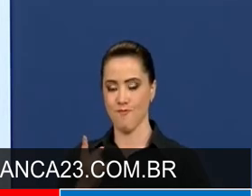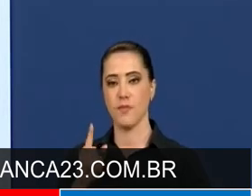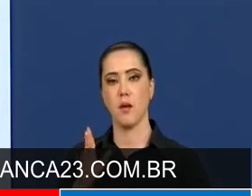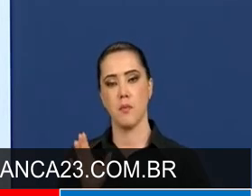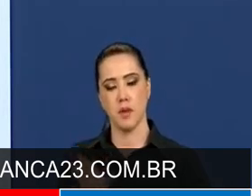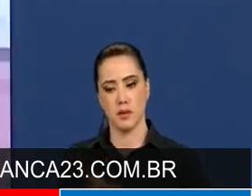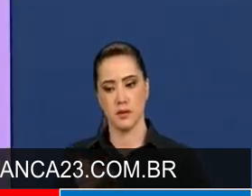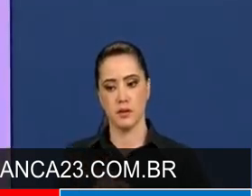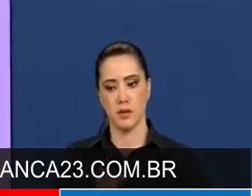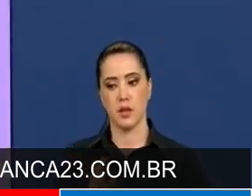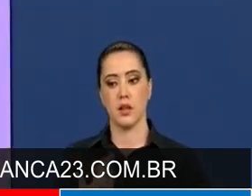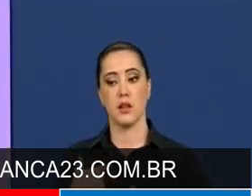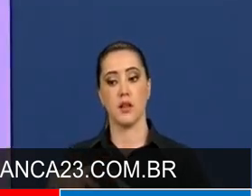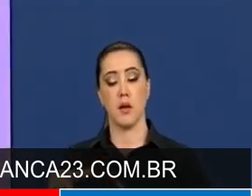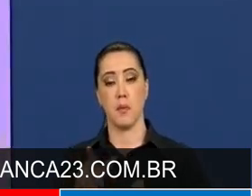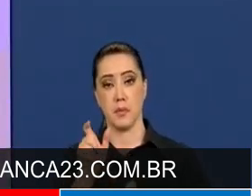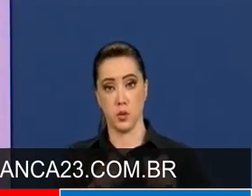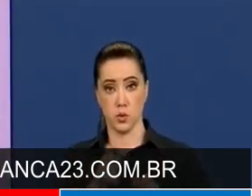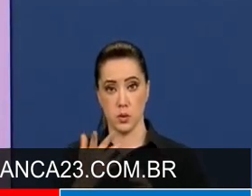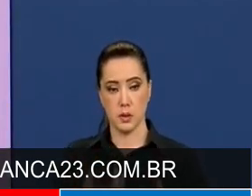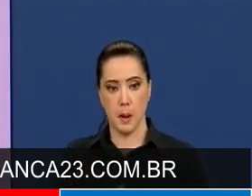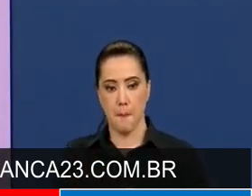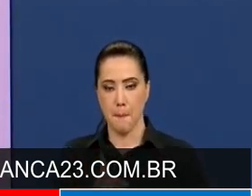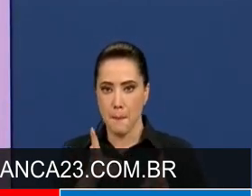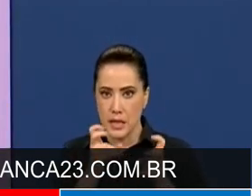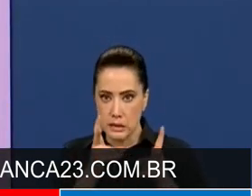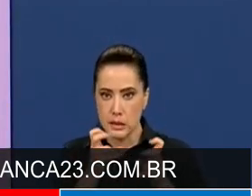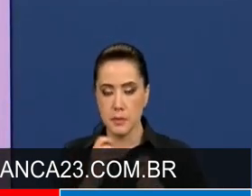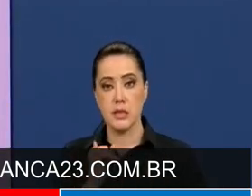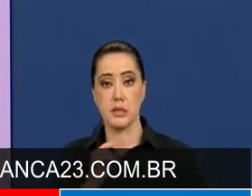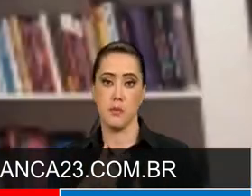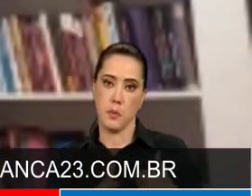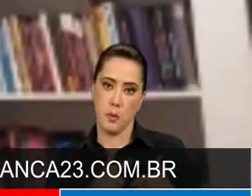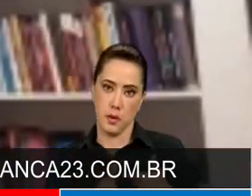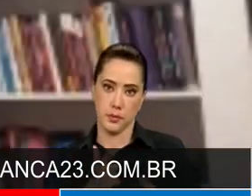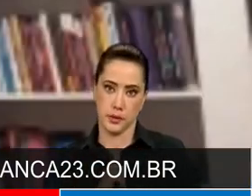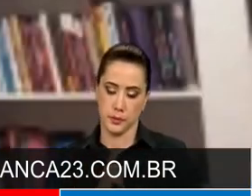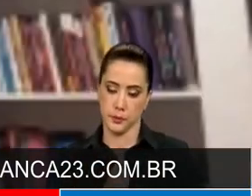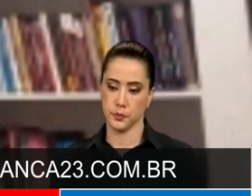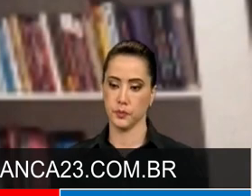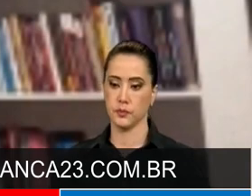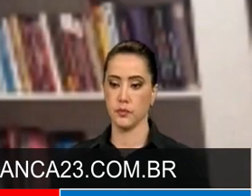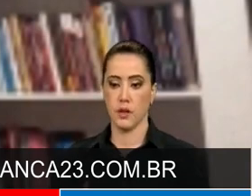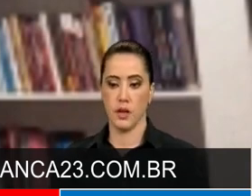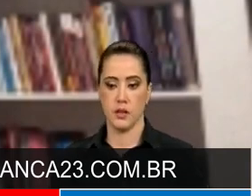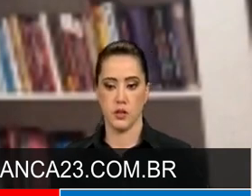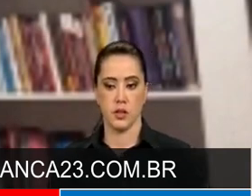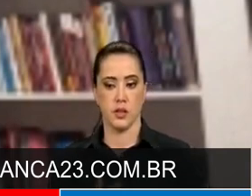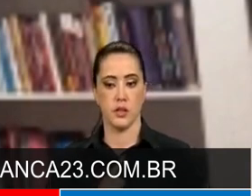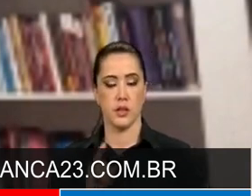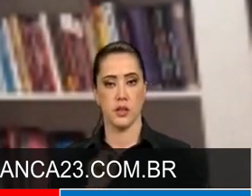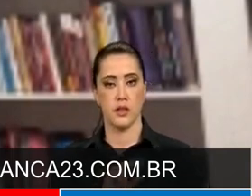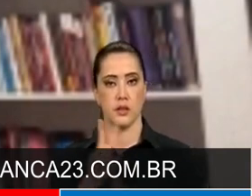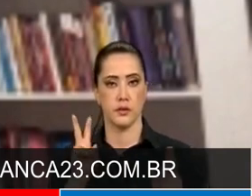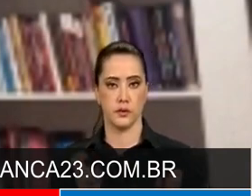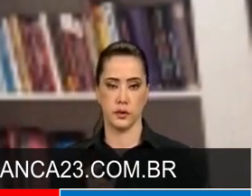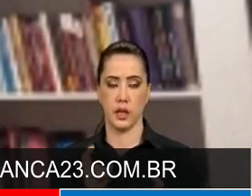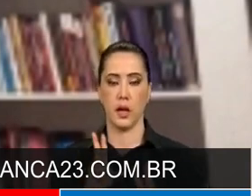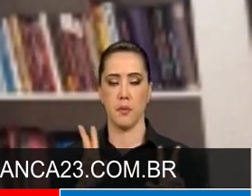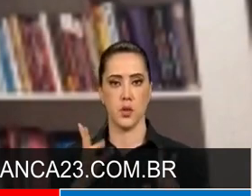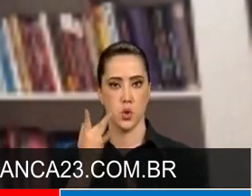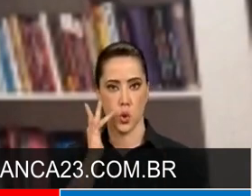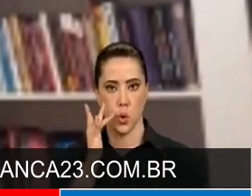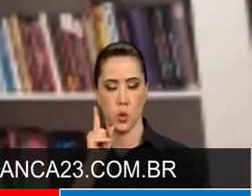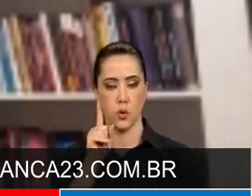ou jovens crushes a perceber situações de risco e a sair delas. Na cartilha existe uma dica que nós chamamos de dica de ouro, que